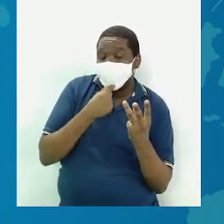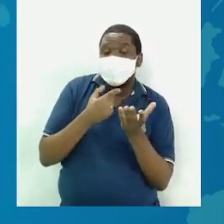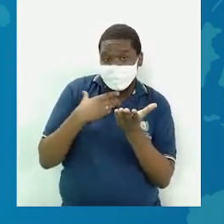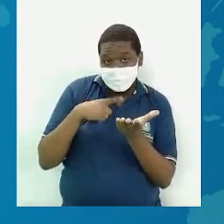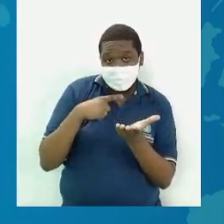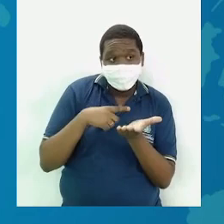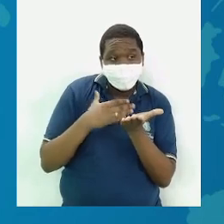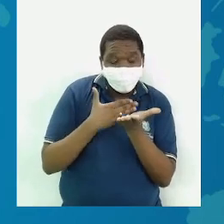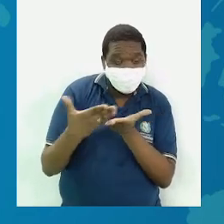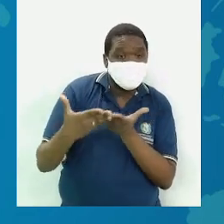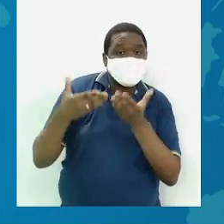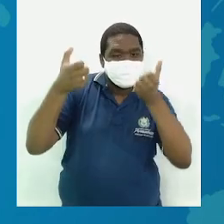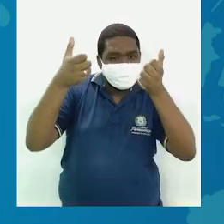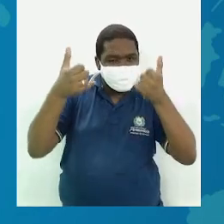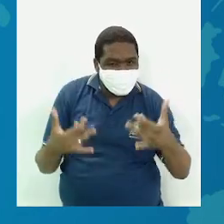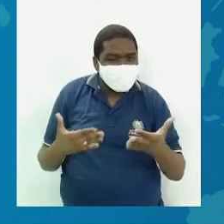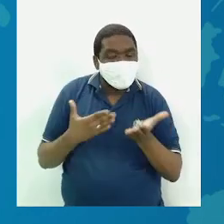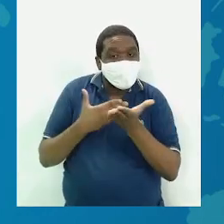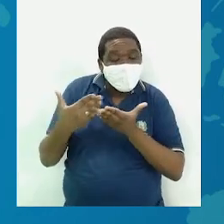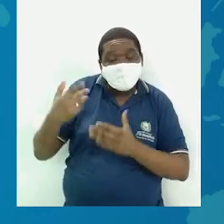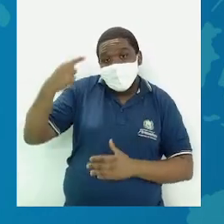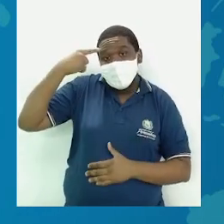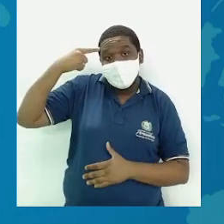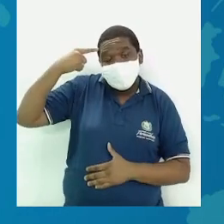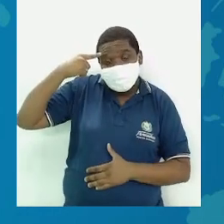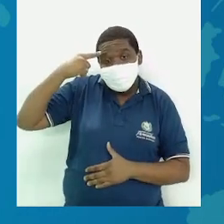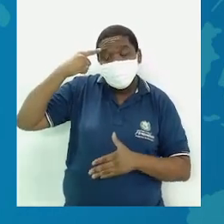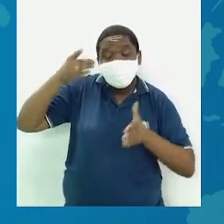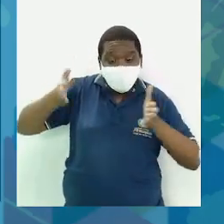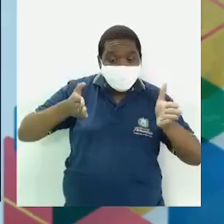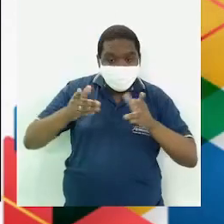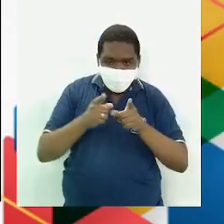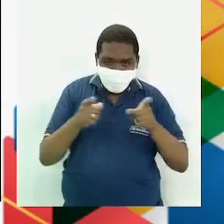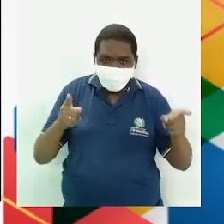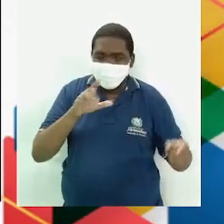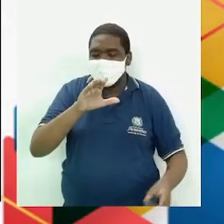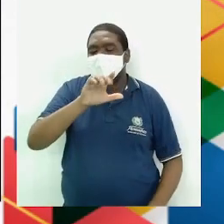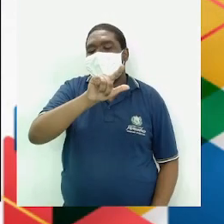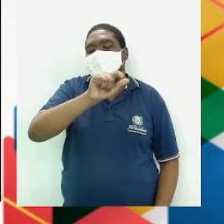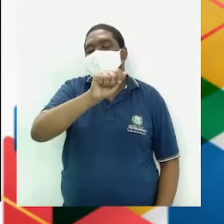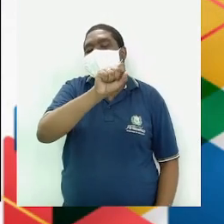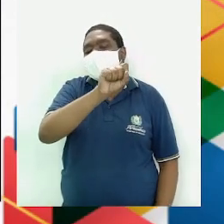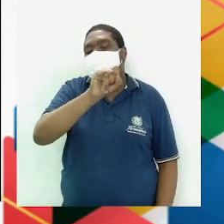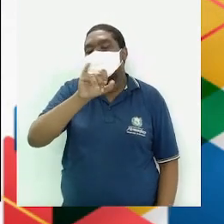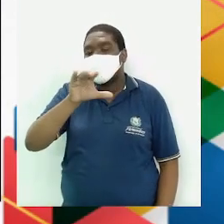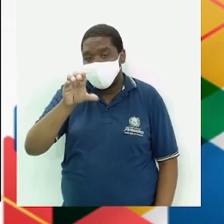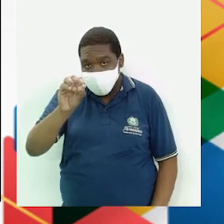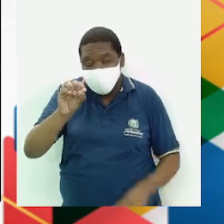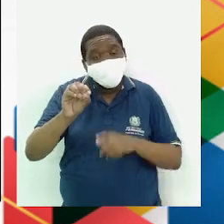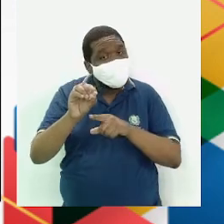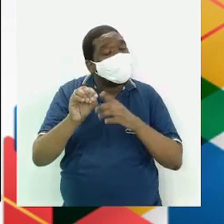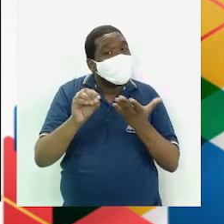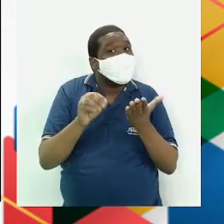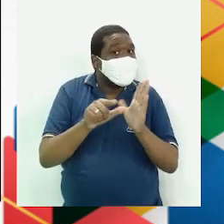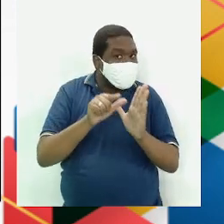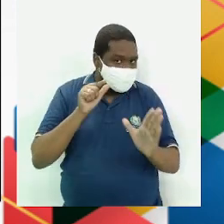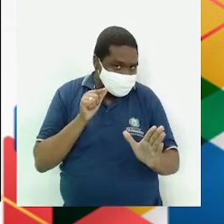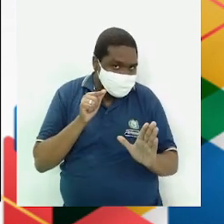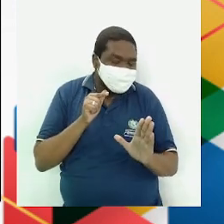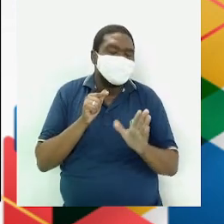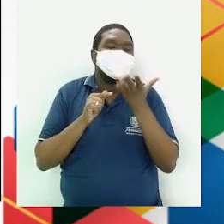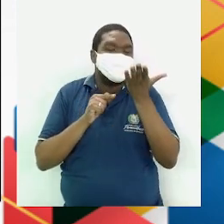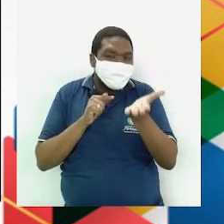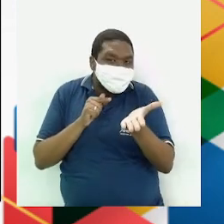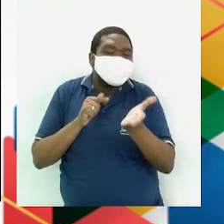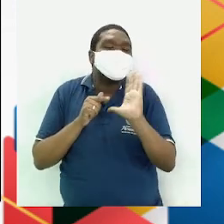início, nós vamos falar do início do pensamento do chamado período clássico. Antes deles, nós já estudamos, você já pode dar uma olhadinha